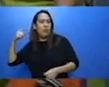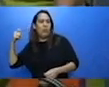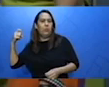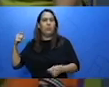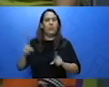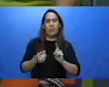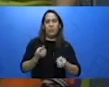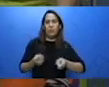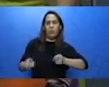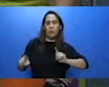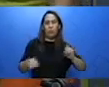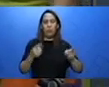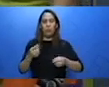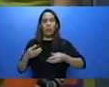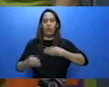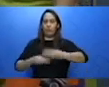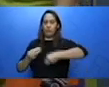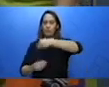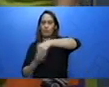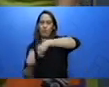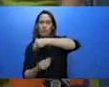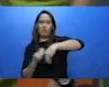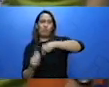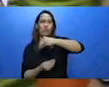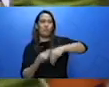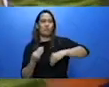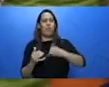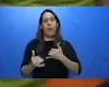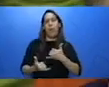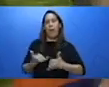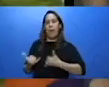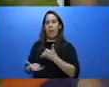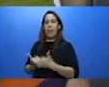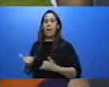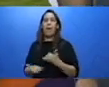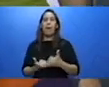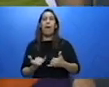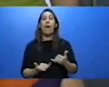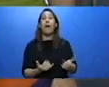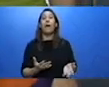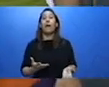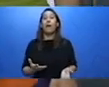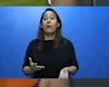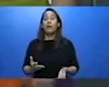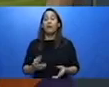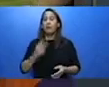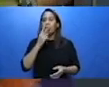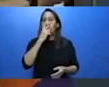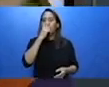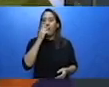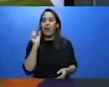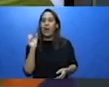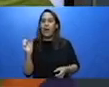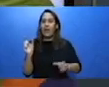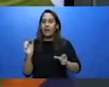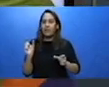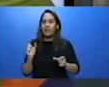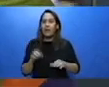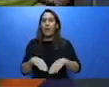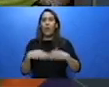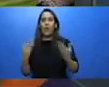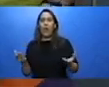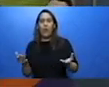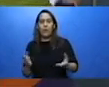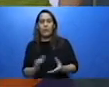e bagunçar. Qual que é o sinônimo de bagunçar? Quando a gente bagunça